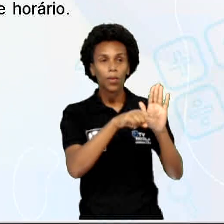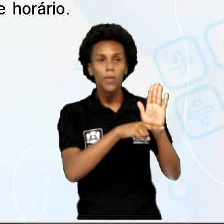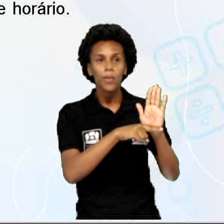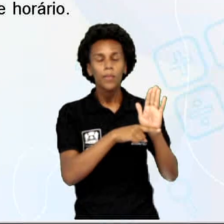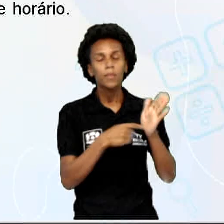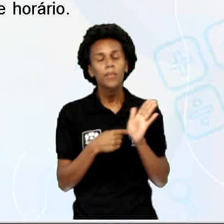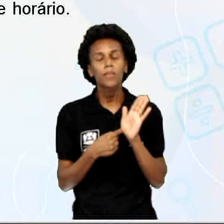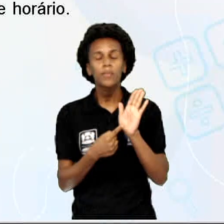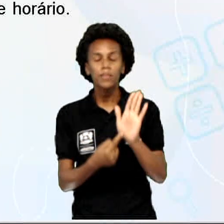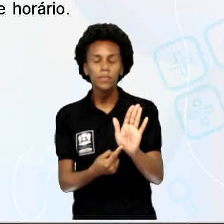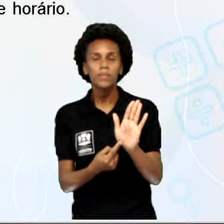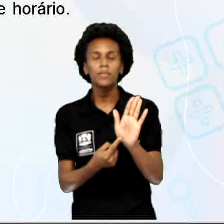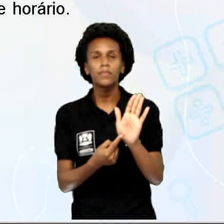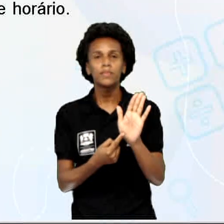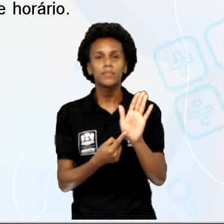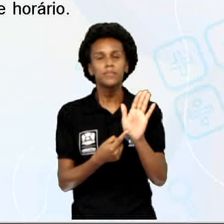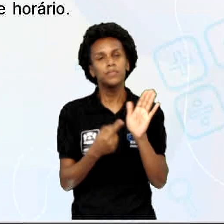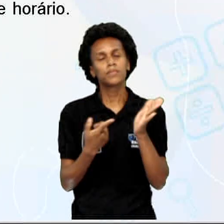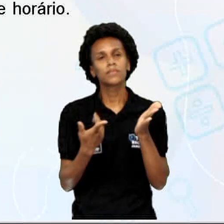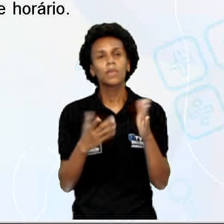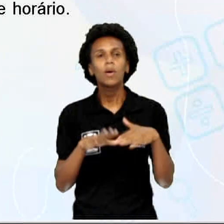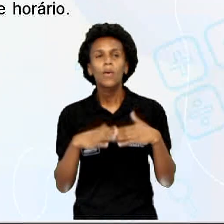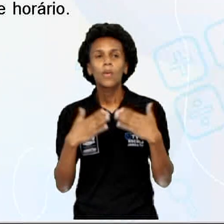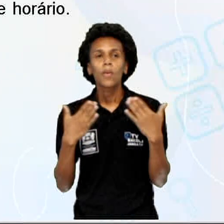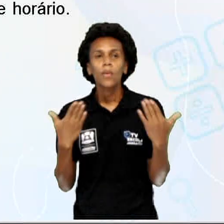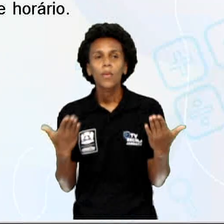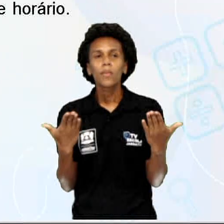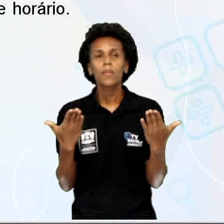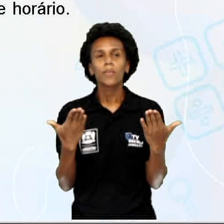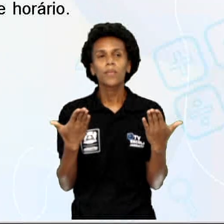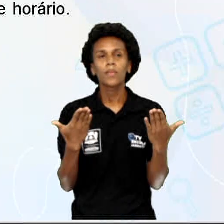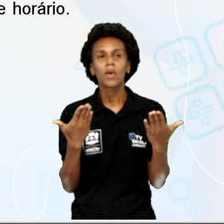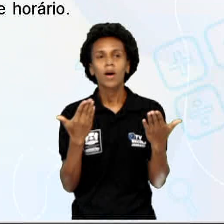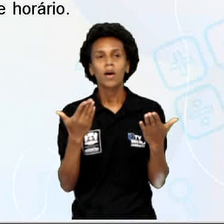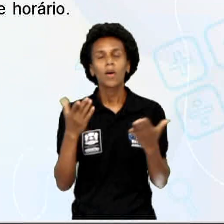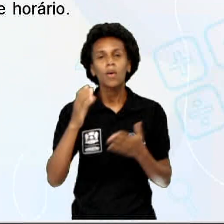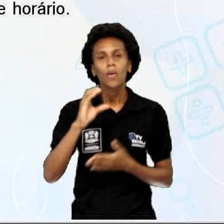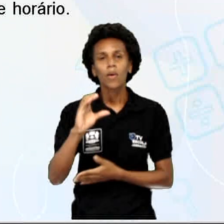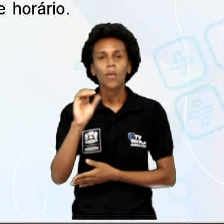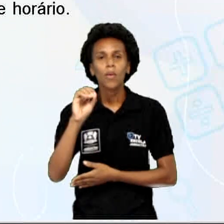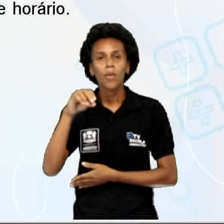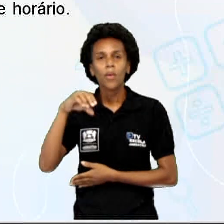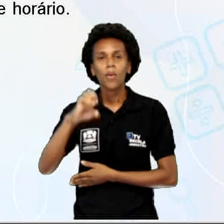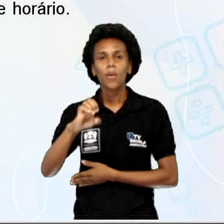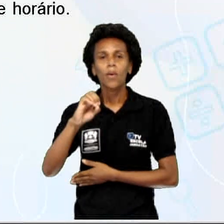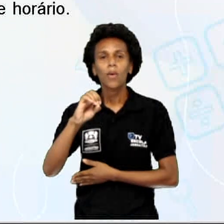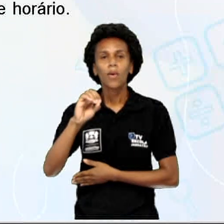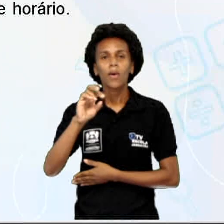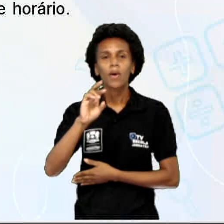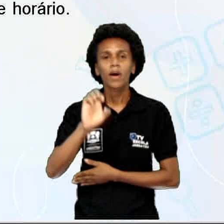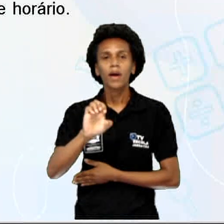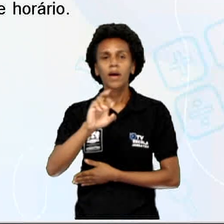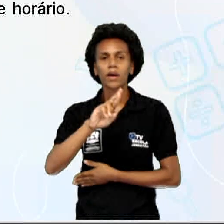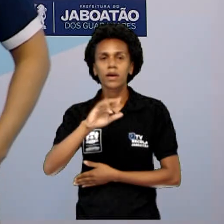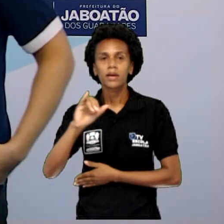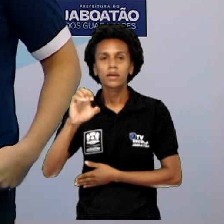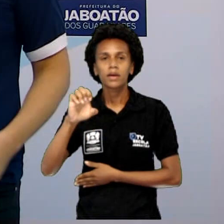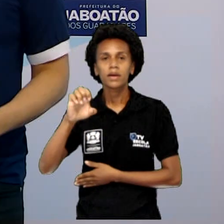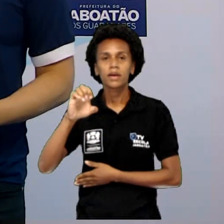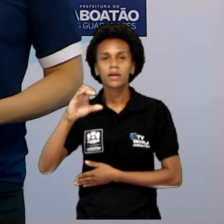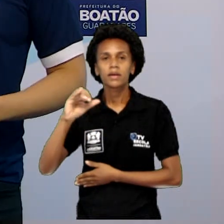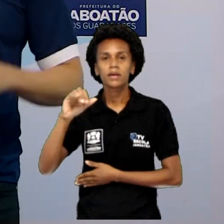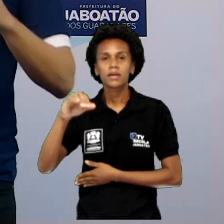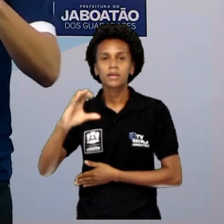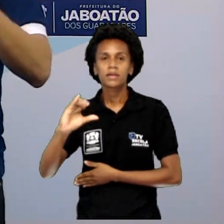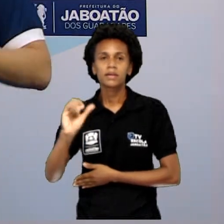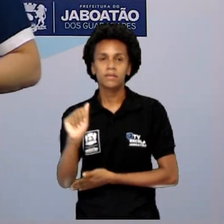dos conectivos contribui para a coerência do período, ou seja, para a construção de sentido. Volta para mim, por favor.